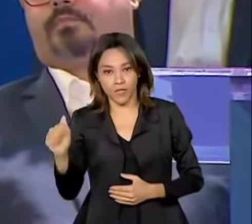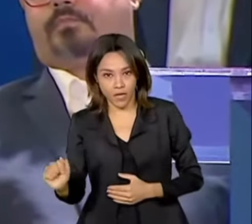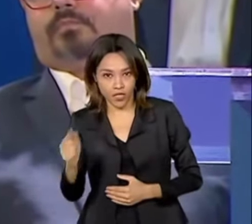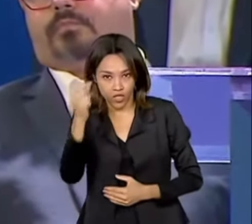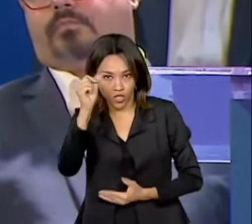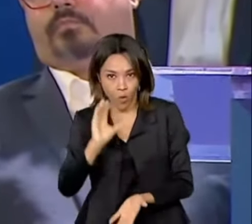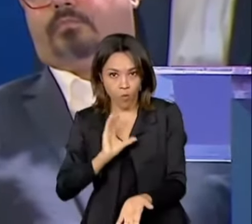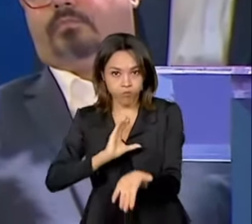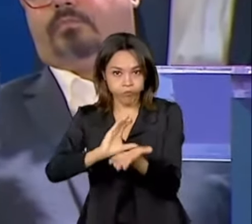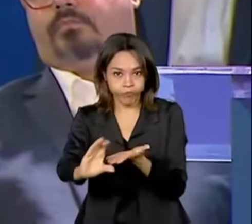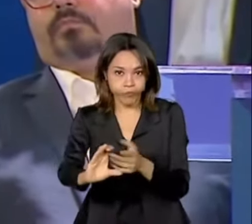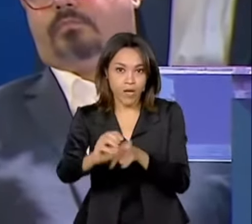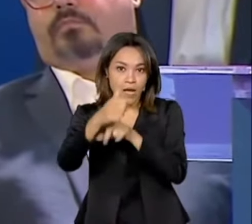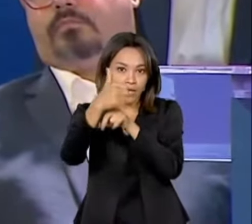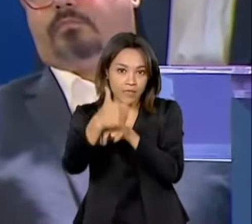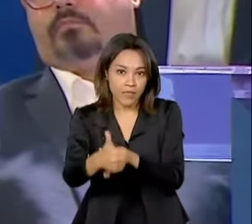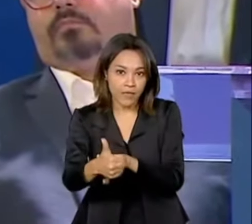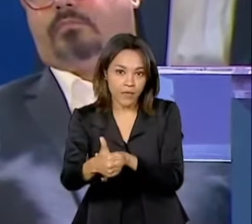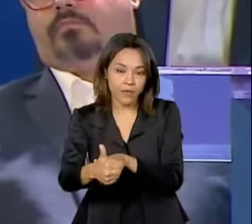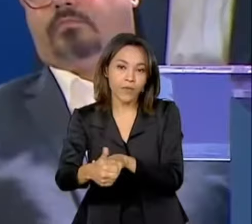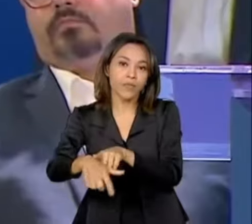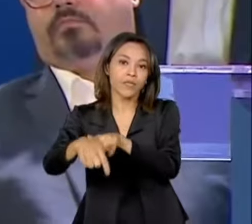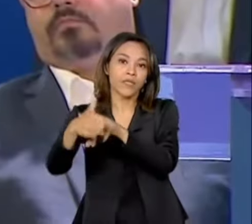equivalente a